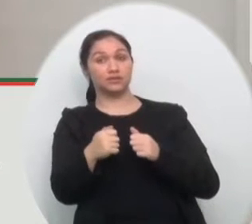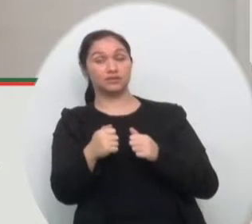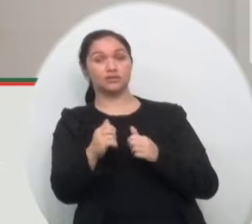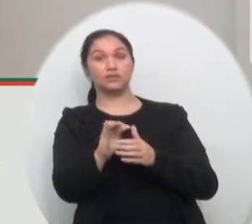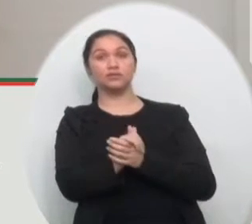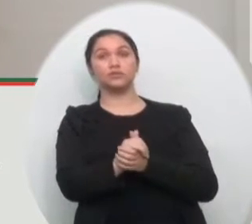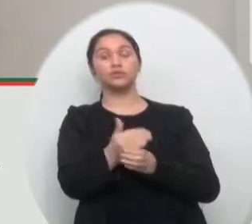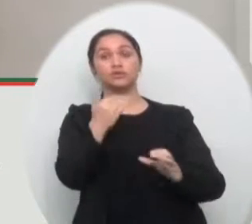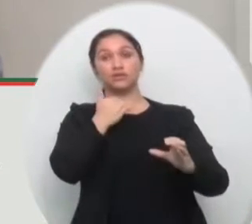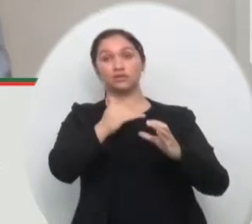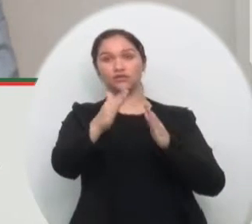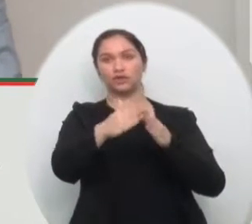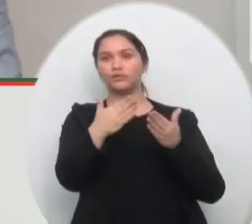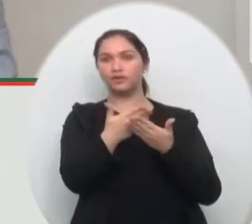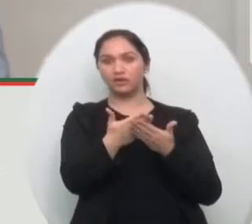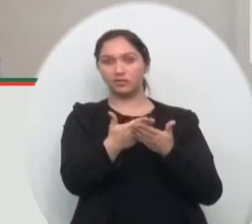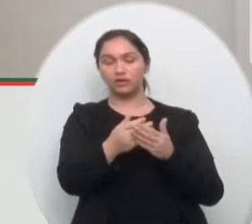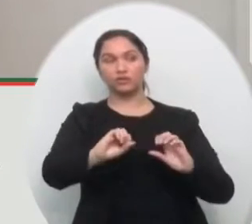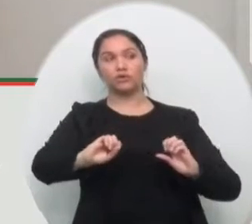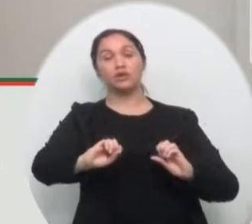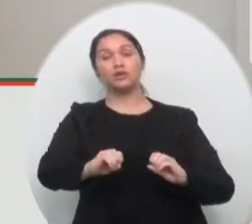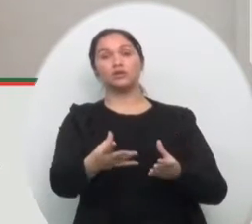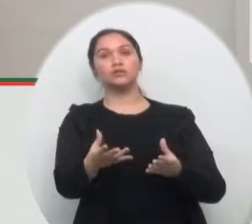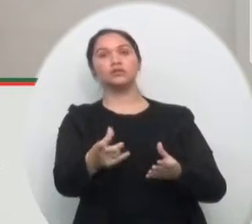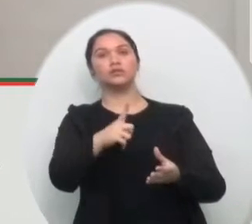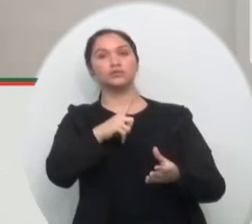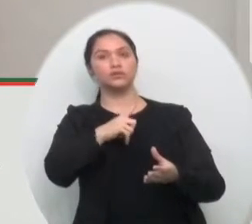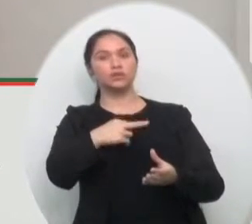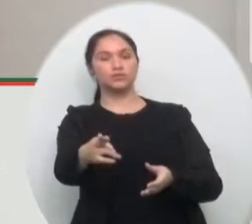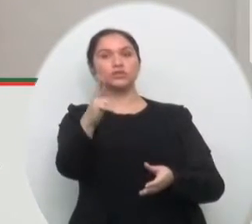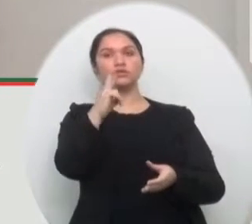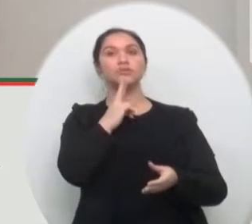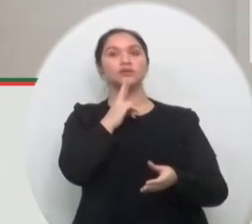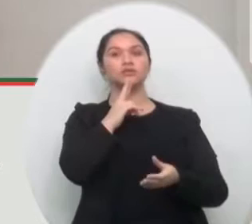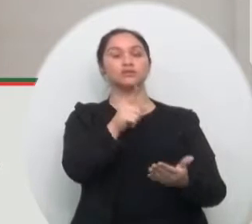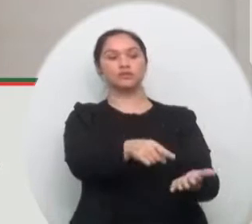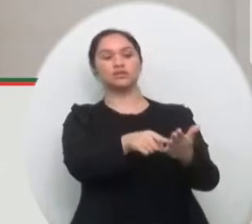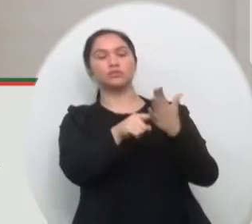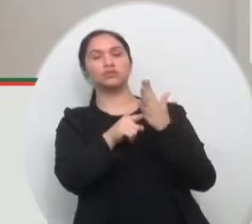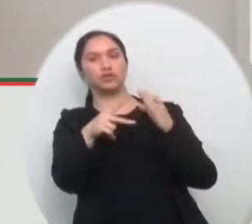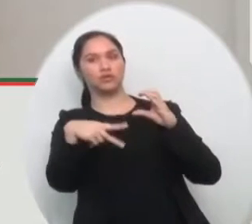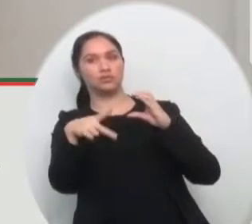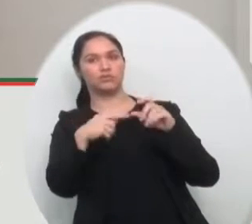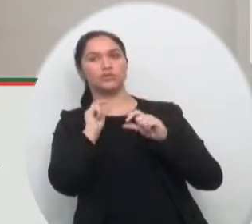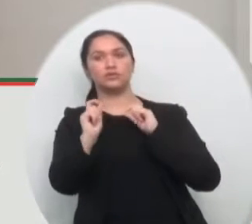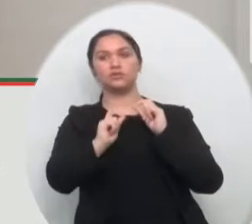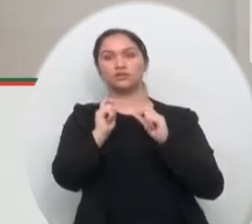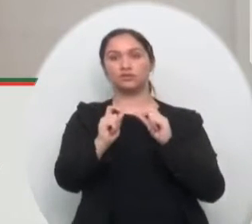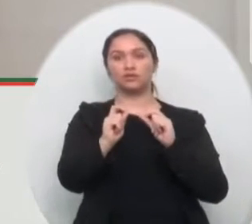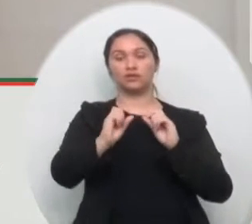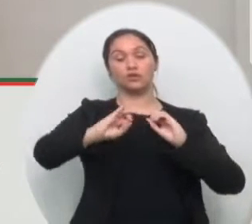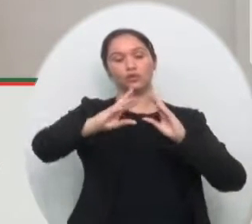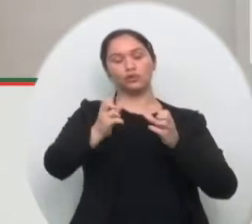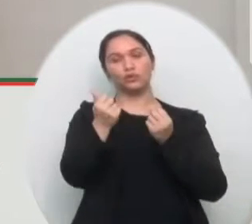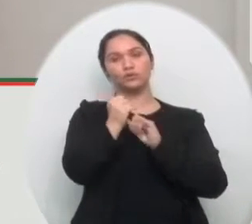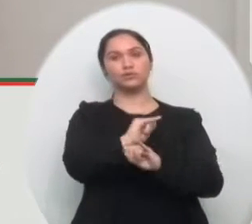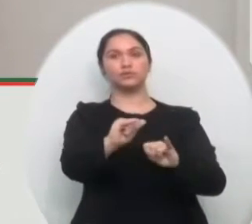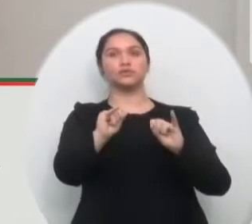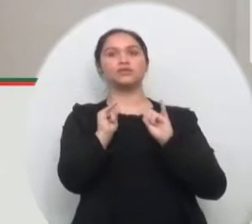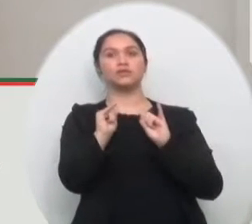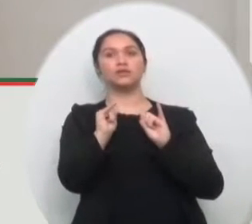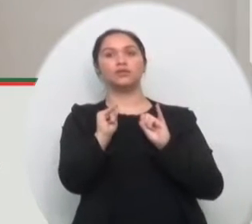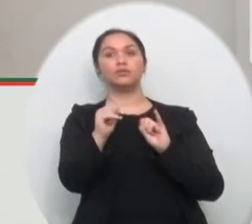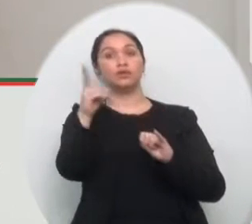e, assim, apresentar para essa casa tais informações, né, no tocante ao processo licitatório 238